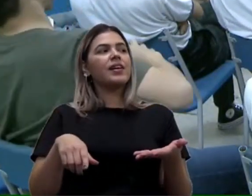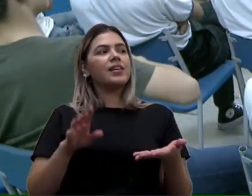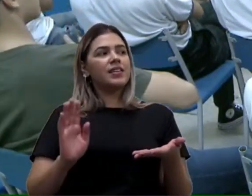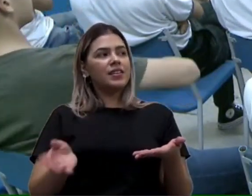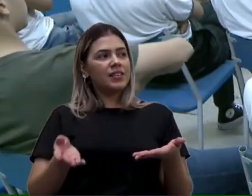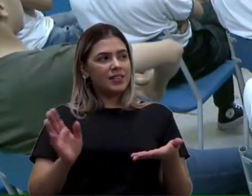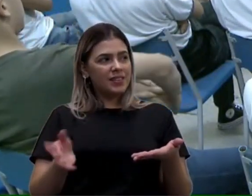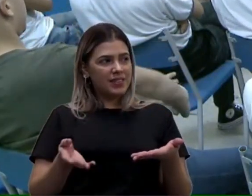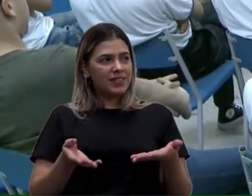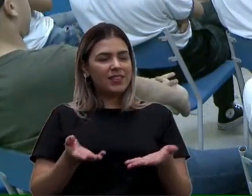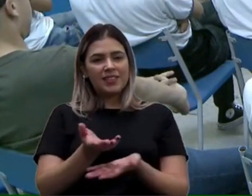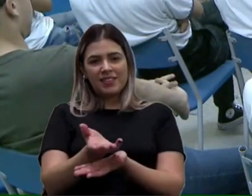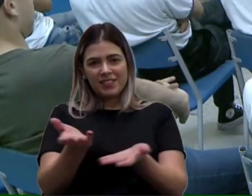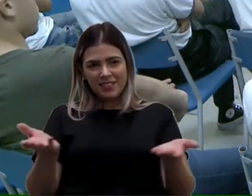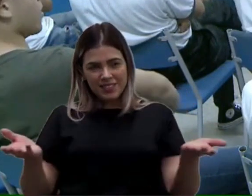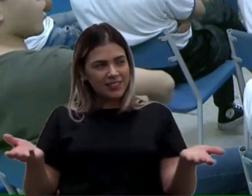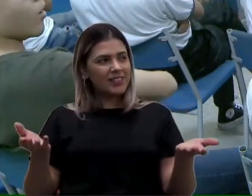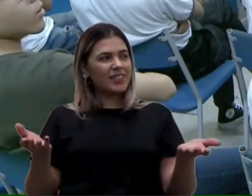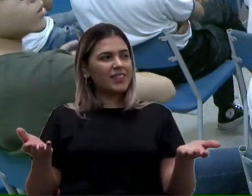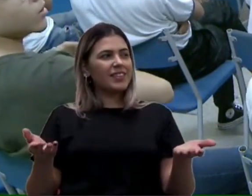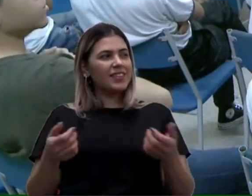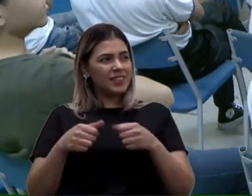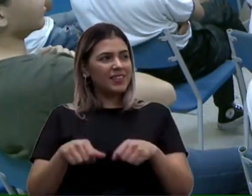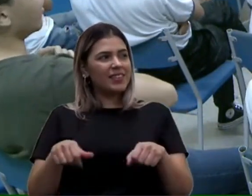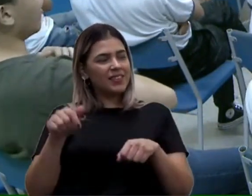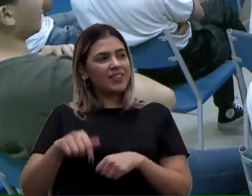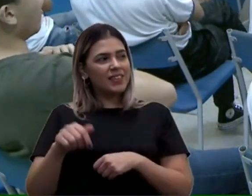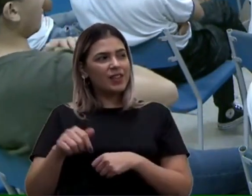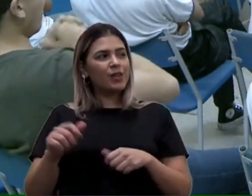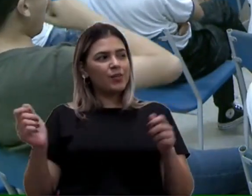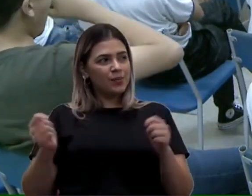e Nós criamos entre a gente